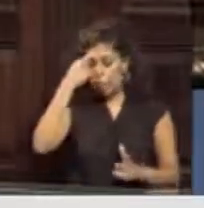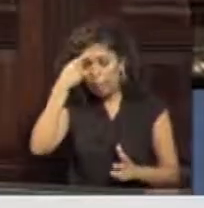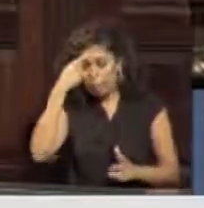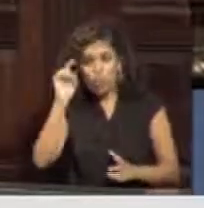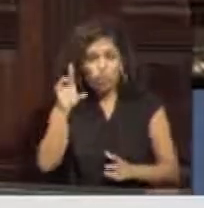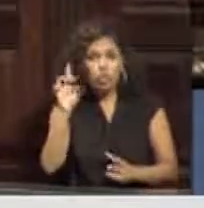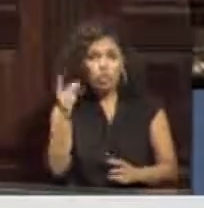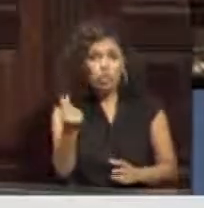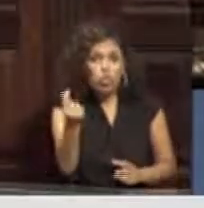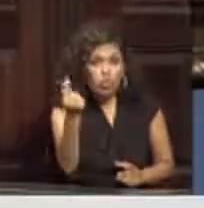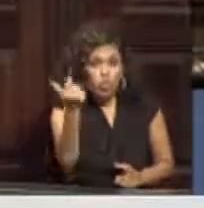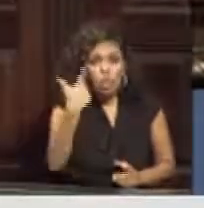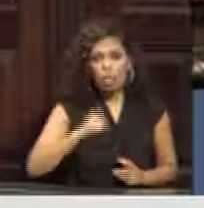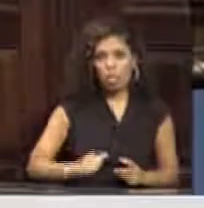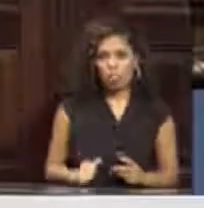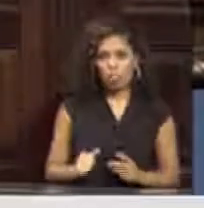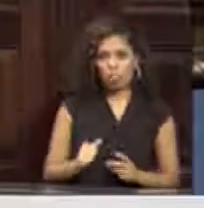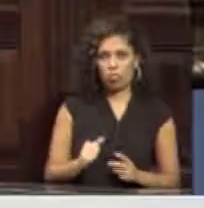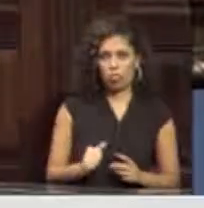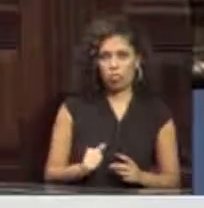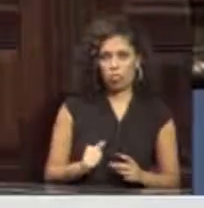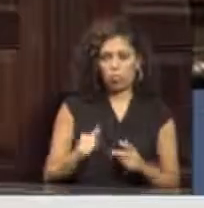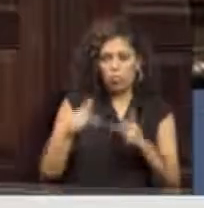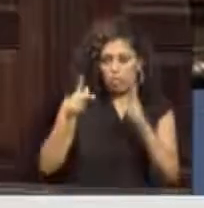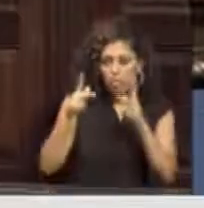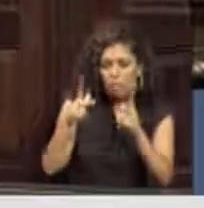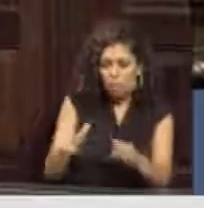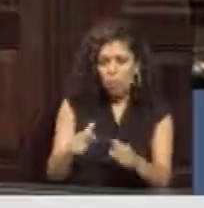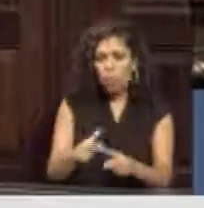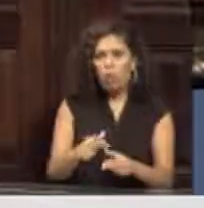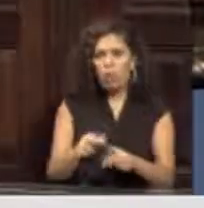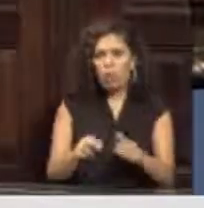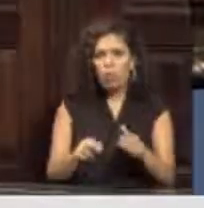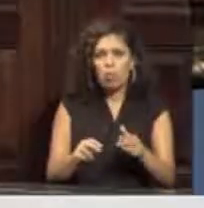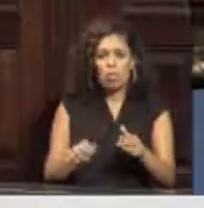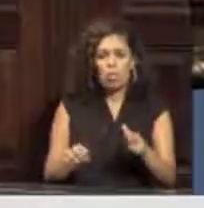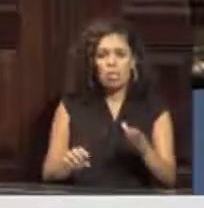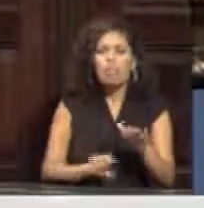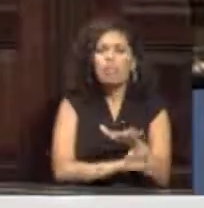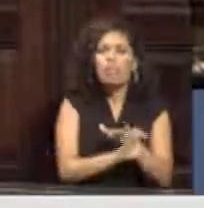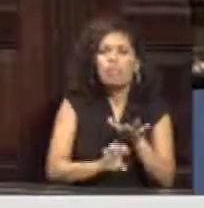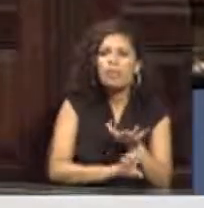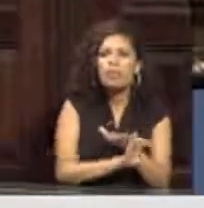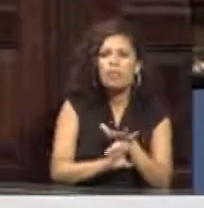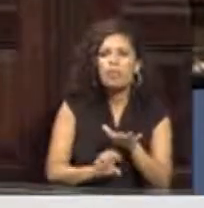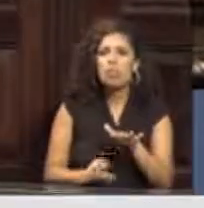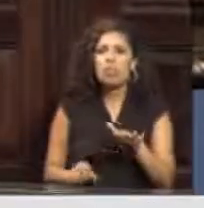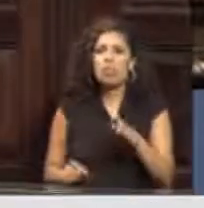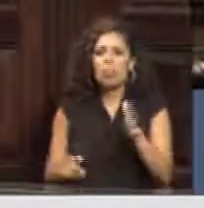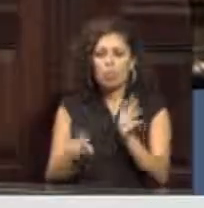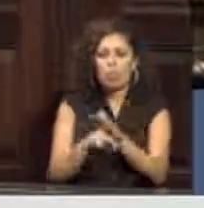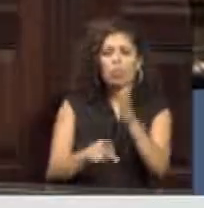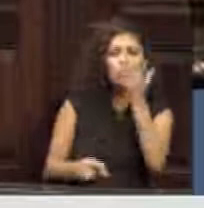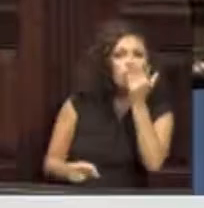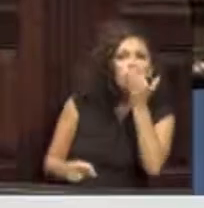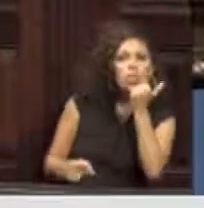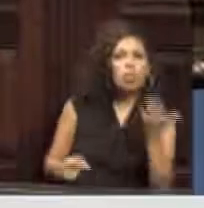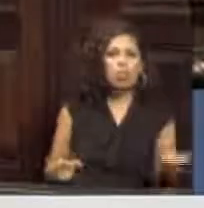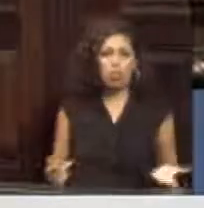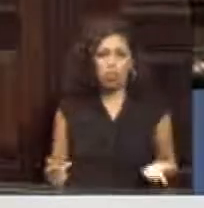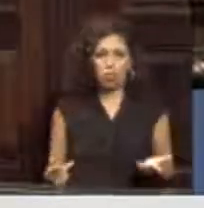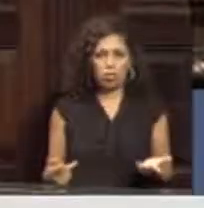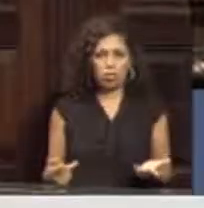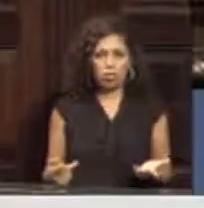na época da Perdigão, ou na época agora da Brasil Foods, sempre se socorreu no